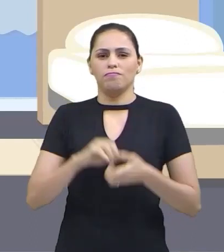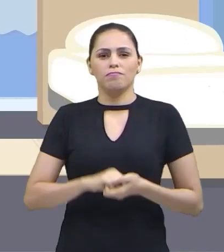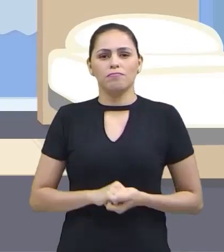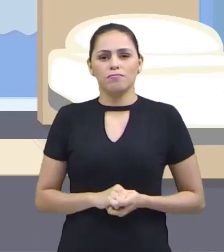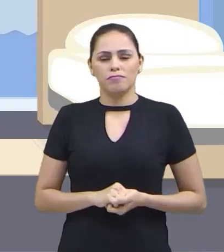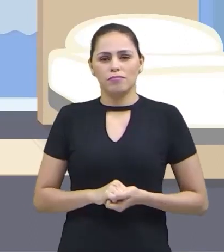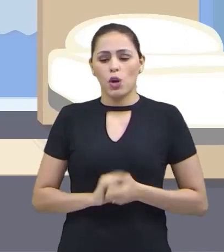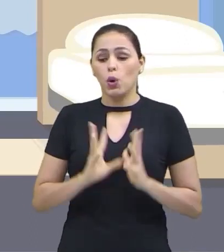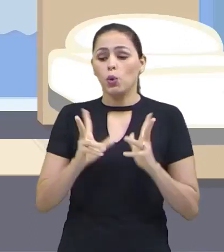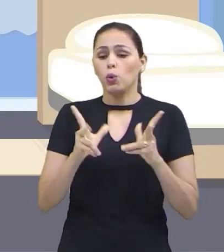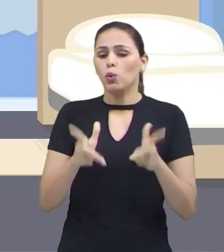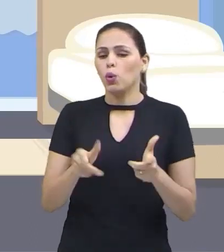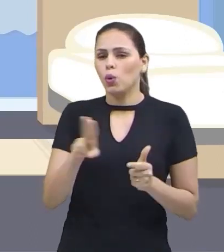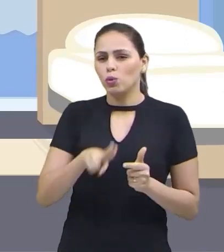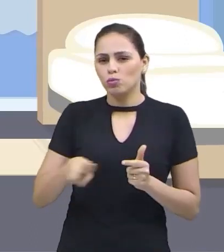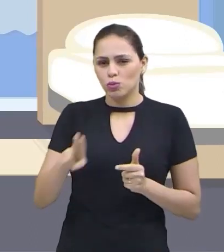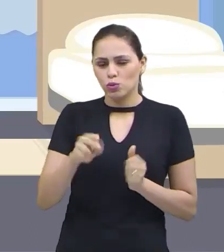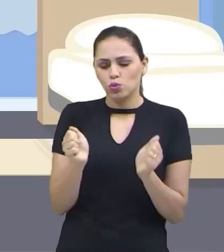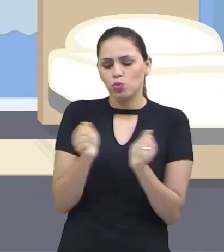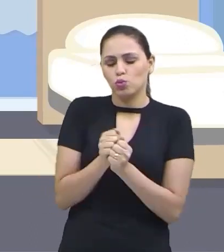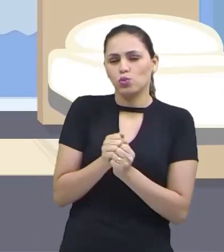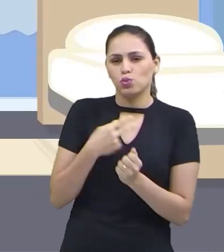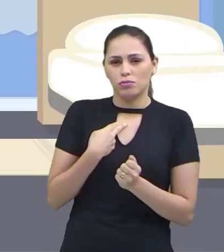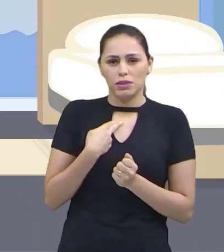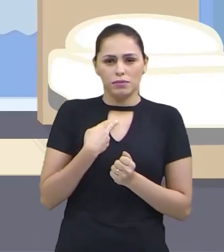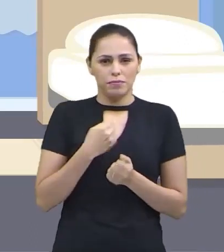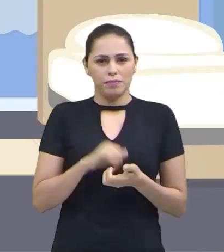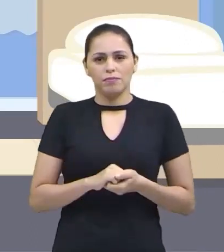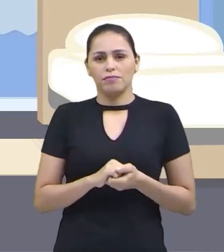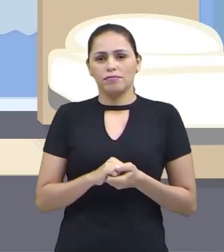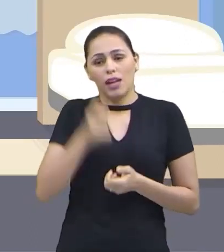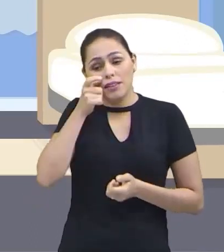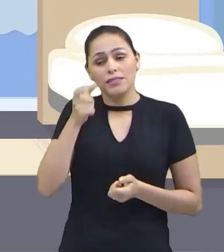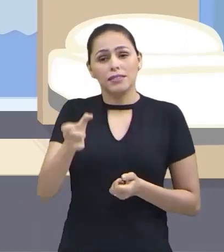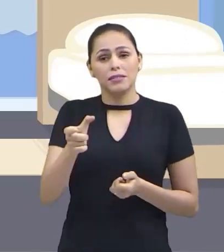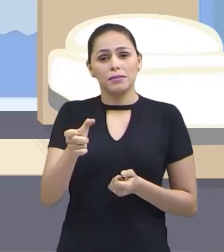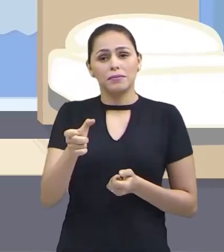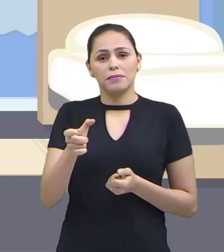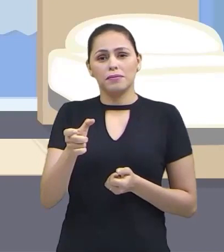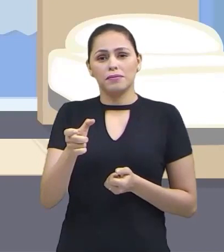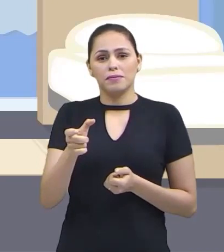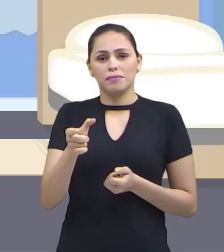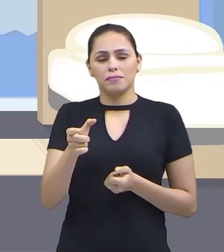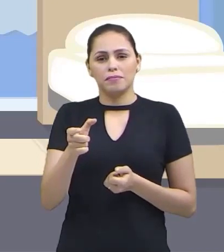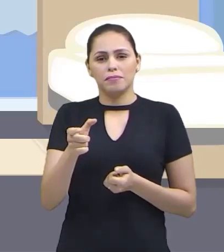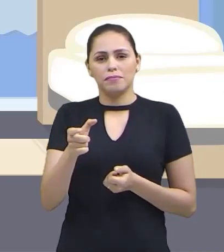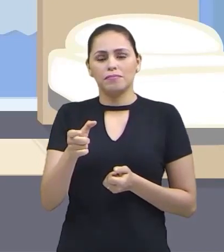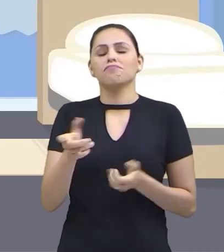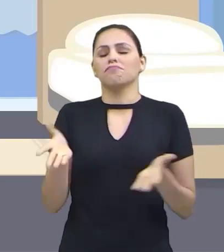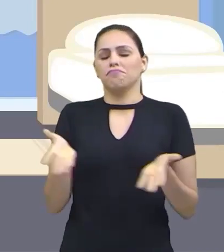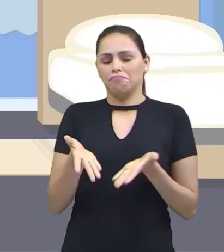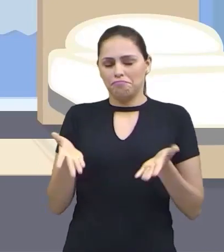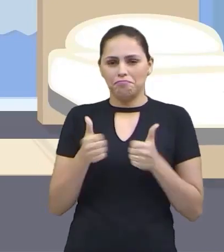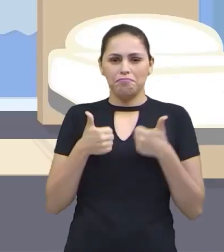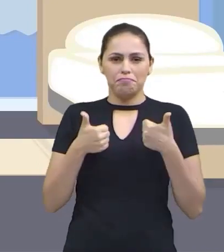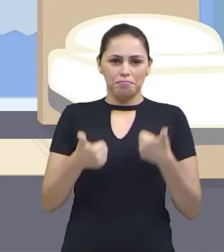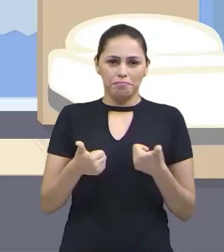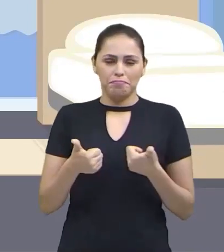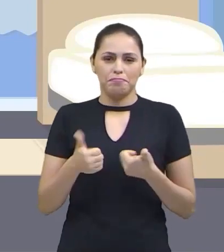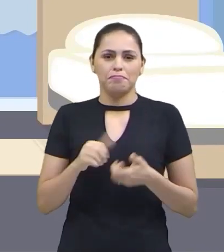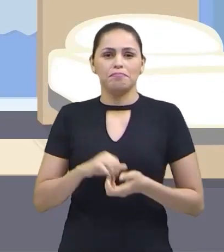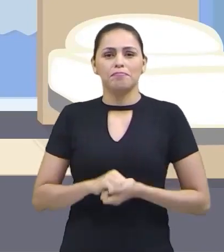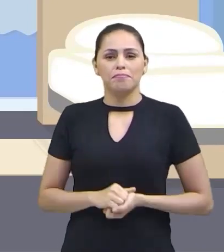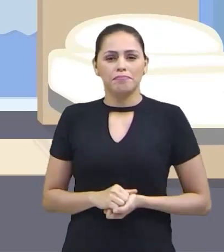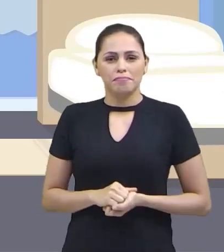todo mundo batendo palmas comigo quando eu falar atenção. Atenção. Aí, agora eu ouvi, hein?